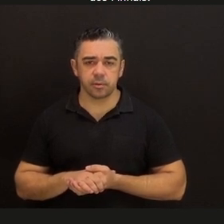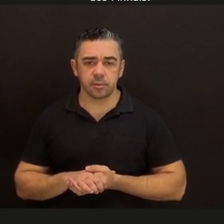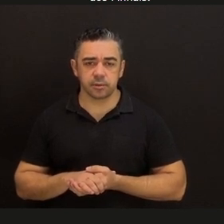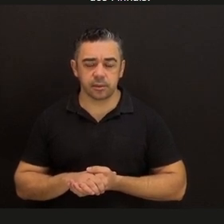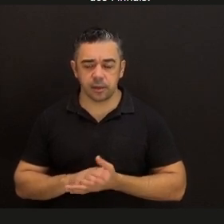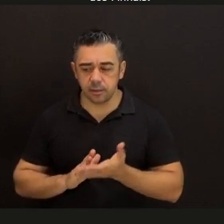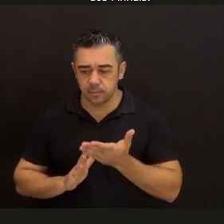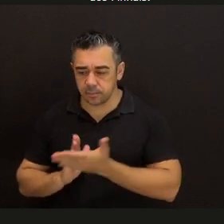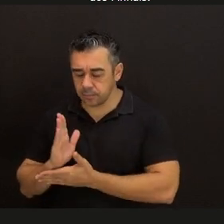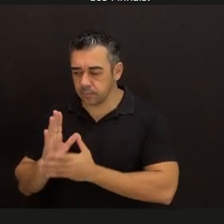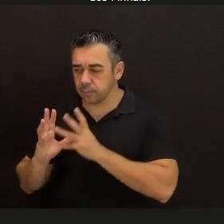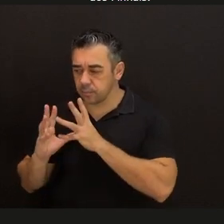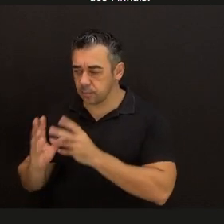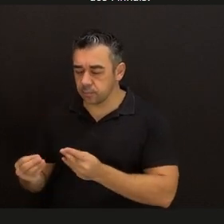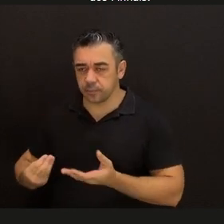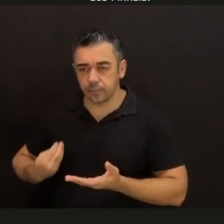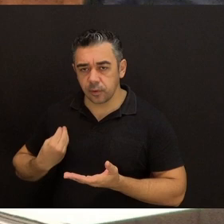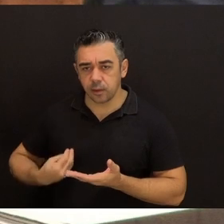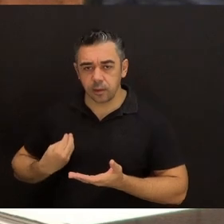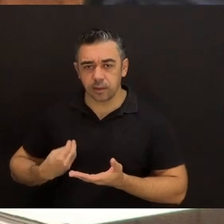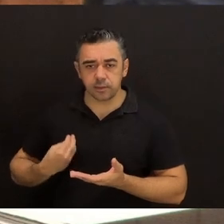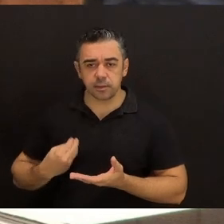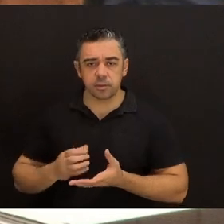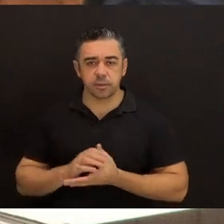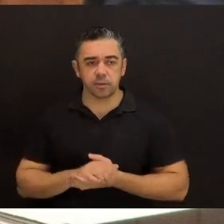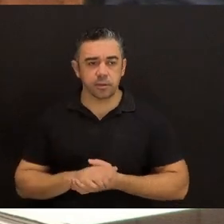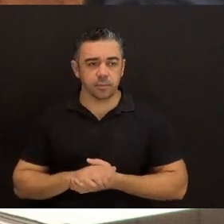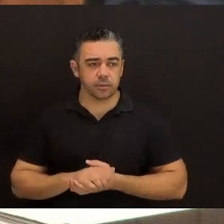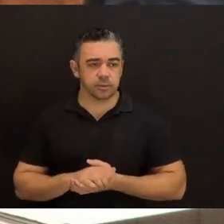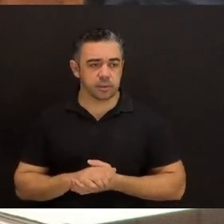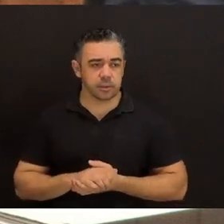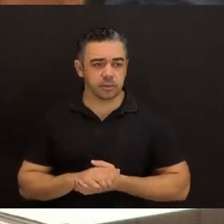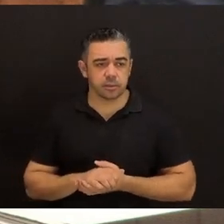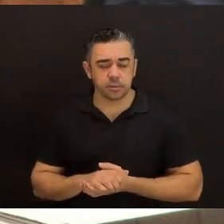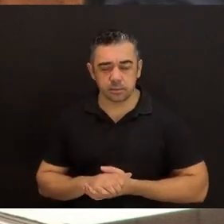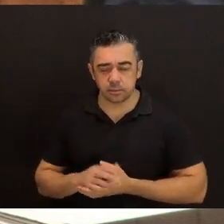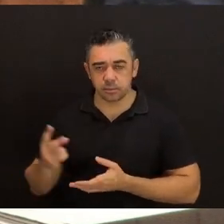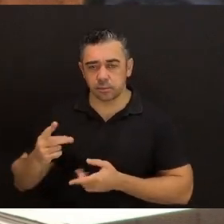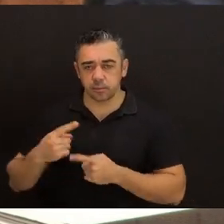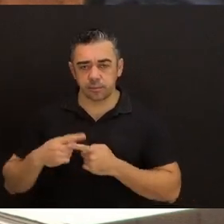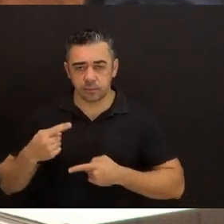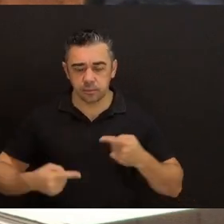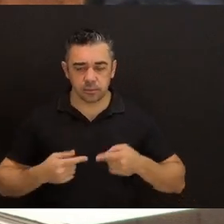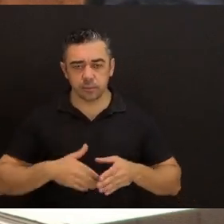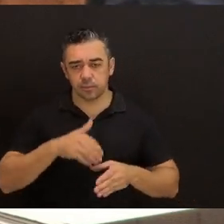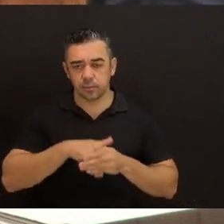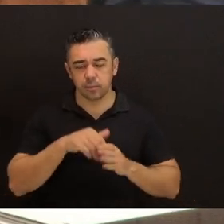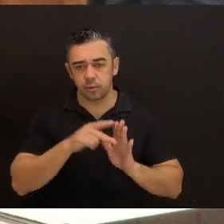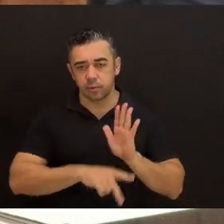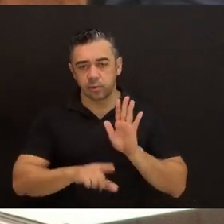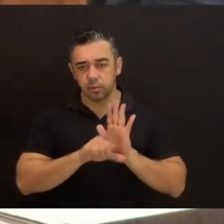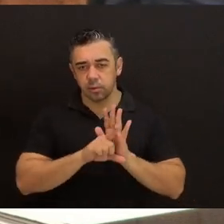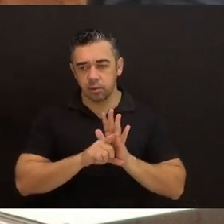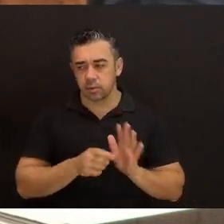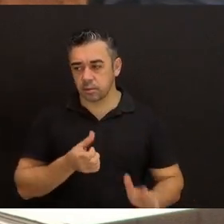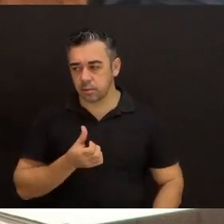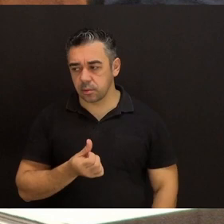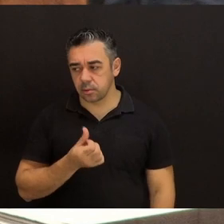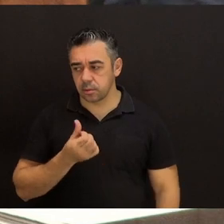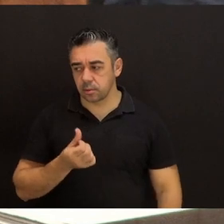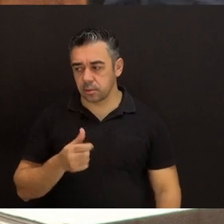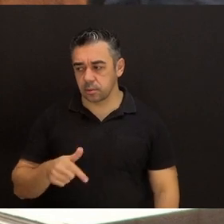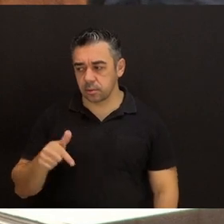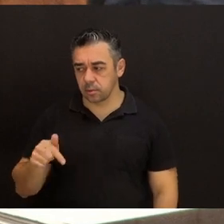aprovado pela unanimidade dos Presentes segundo turno de discussão e votação do projeto de lei número 667